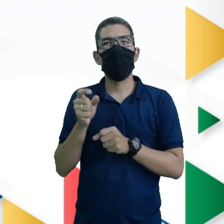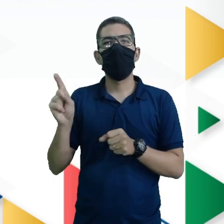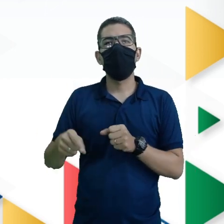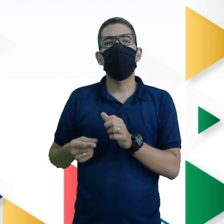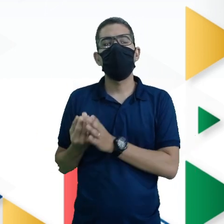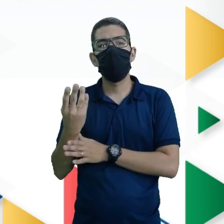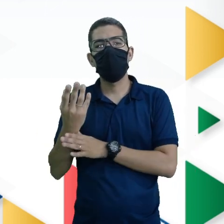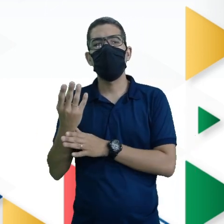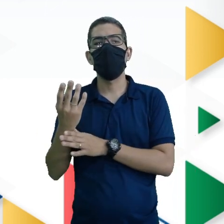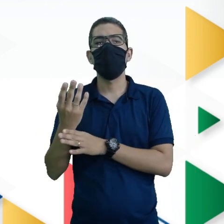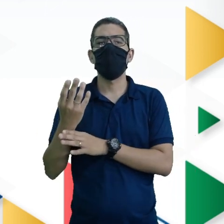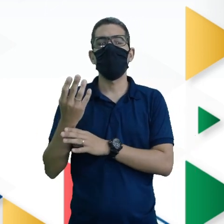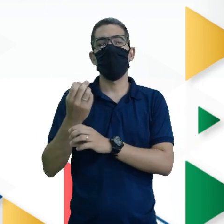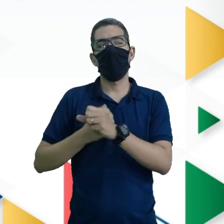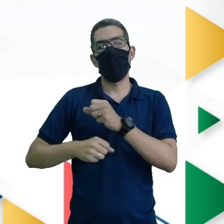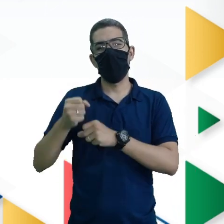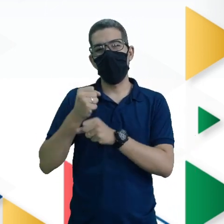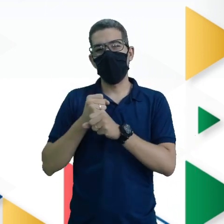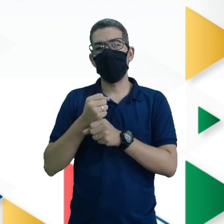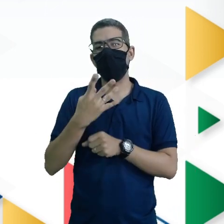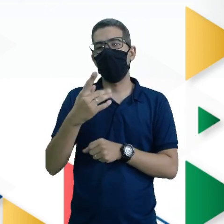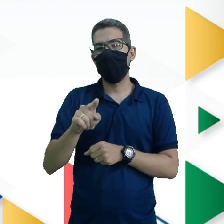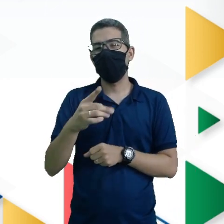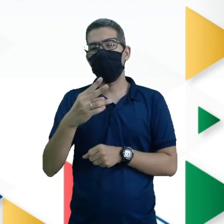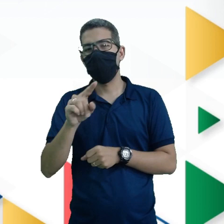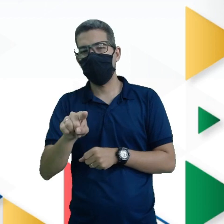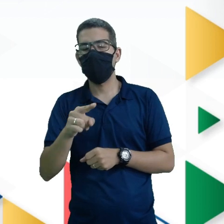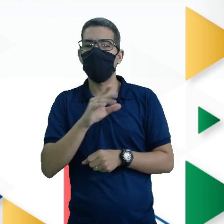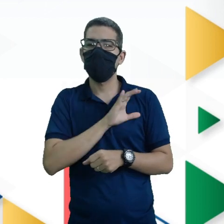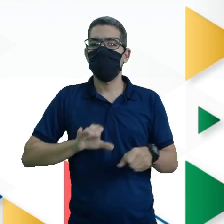entre 4.000 e 3.000 anos antes de Cristo, na região da